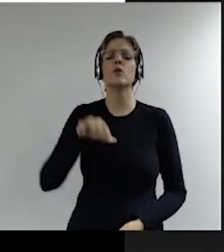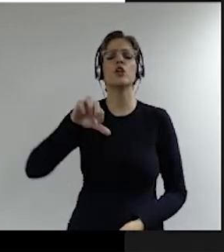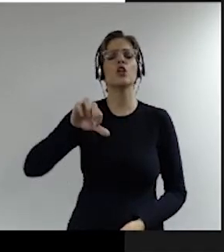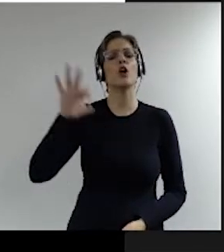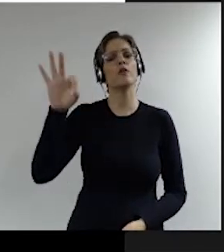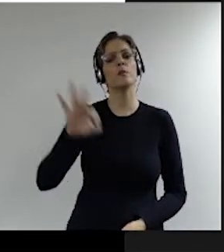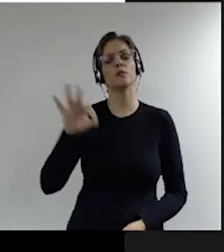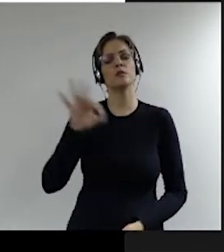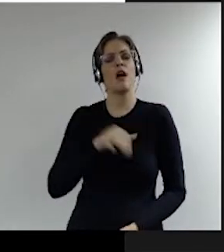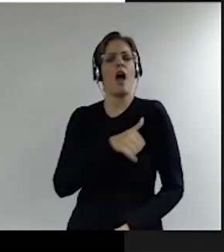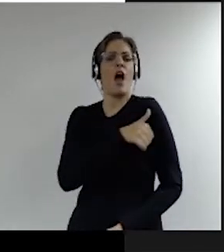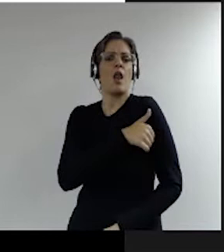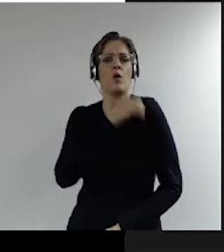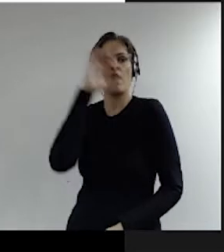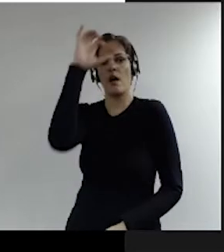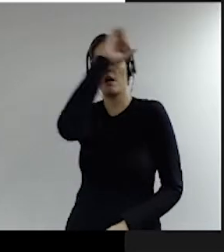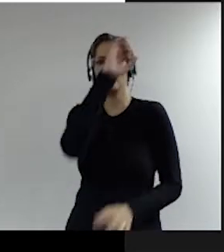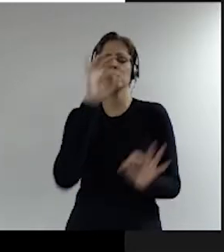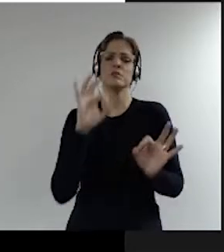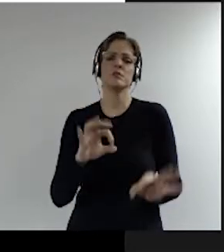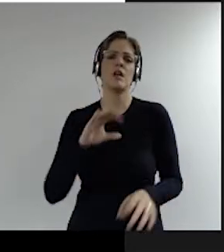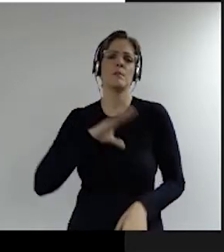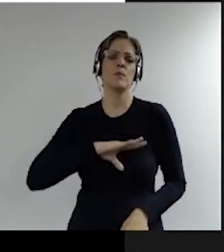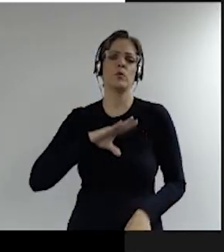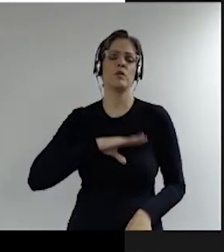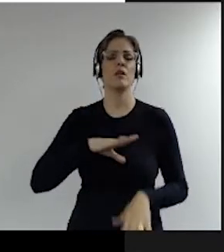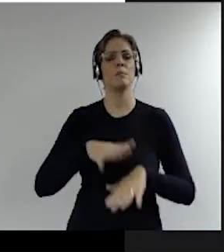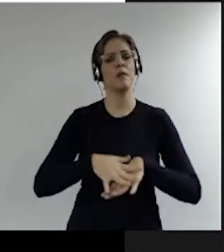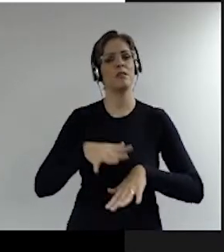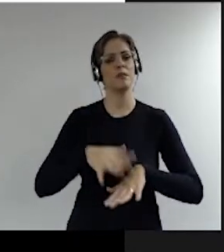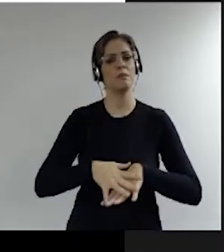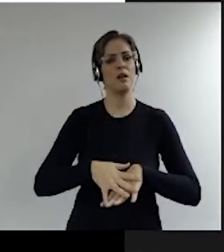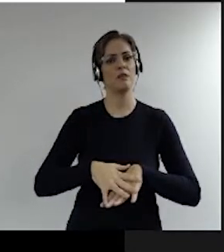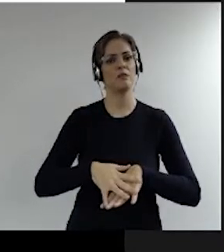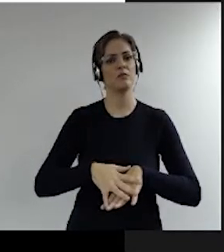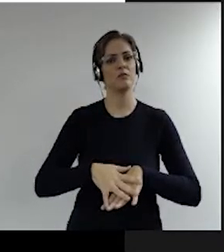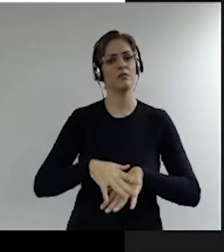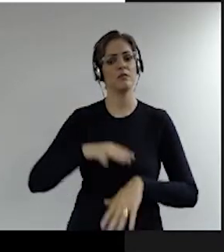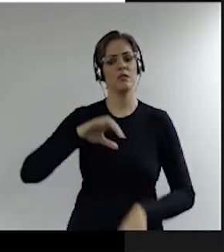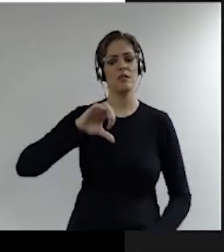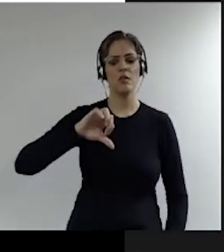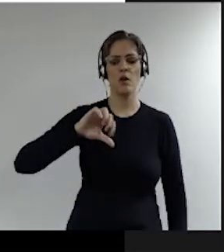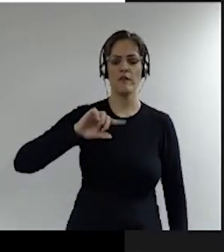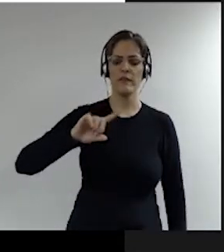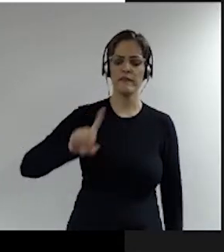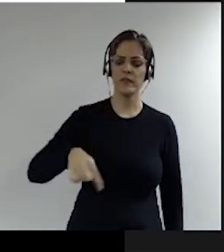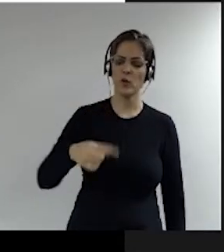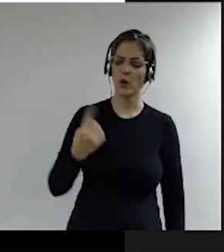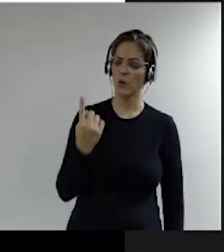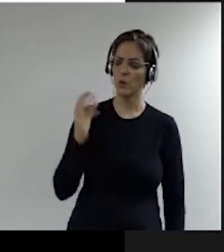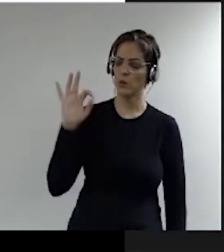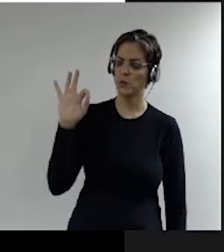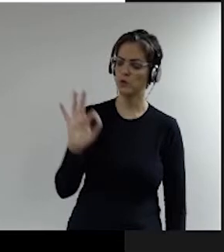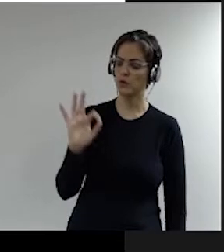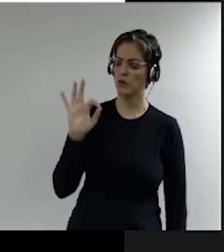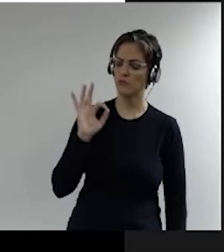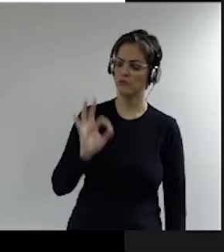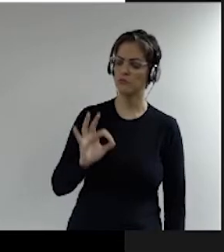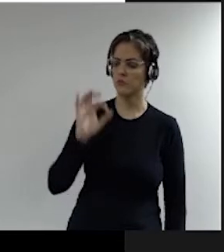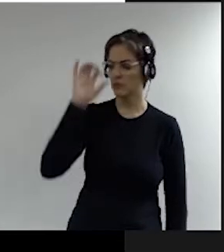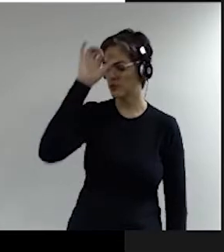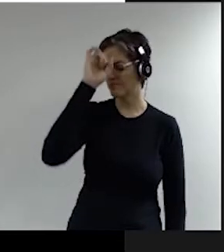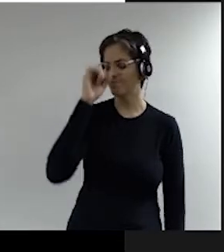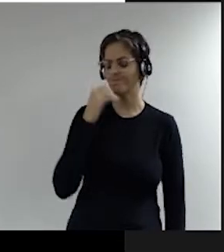21,9% dos alunos aprenderam o suficiente em português, e em matemática é 9,1%. Então, nós vivemos uma crise de